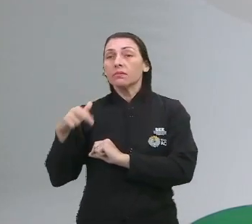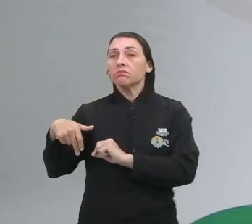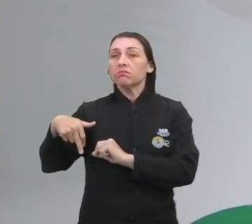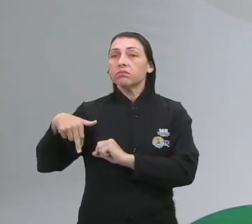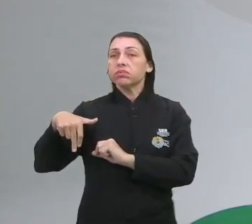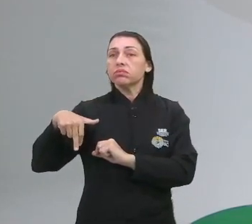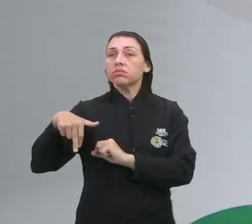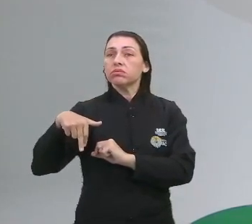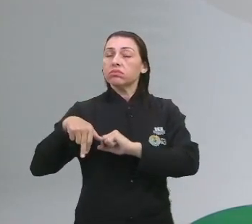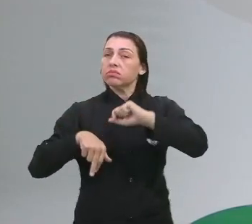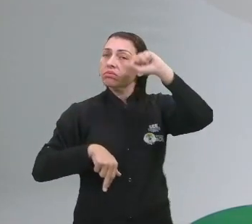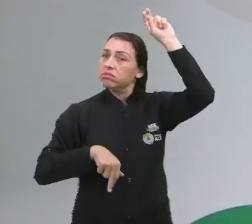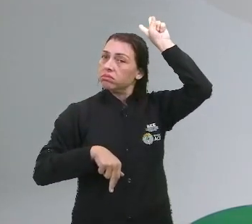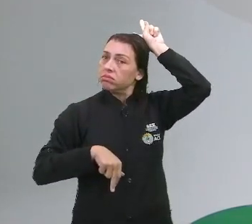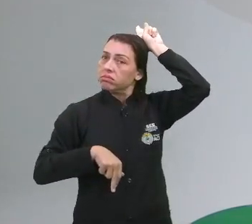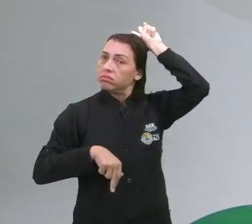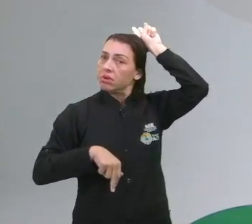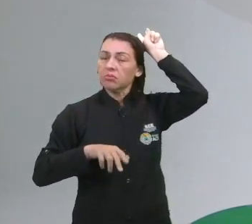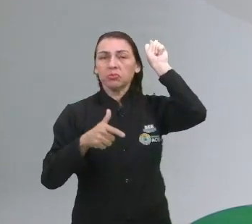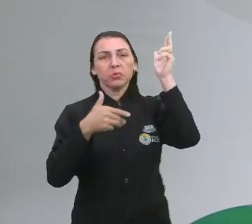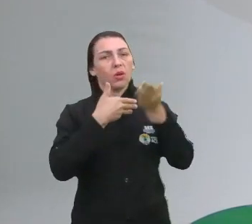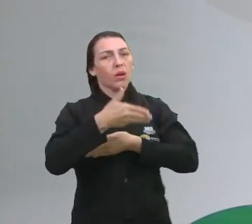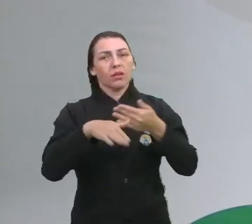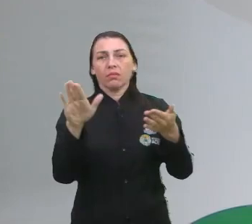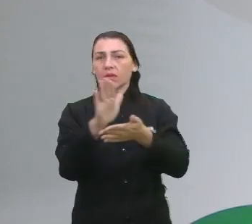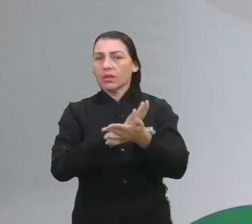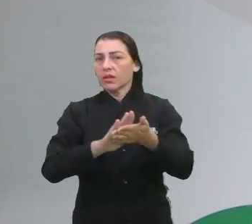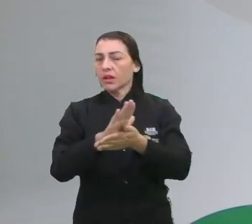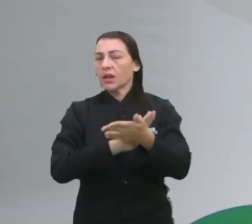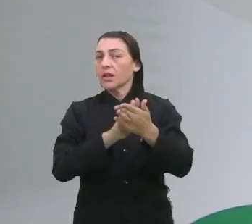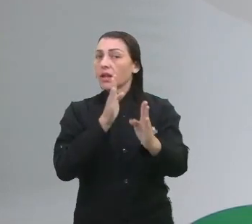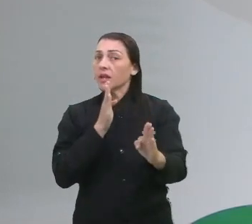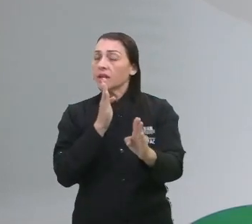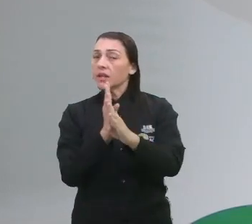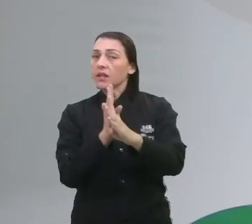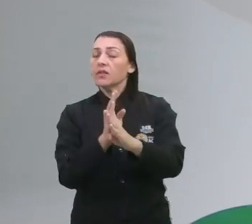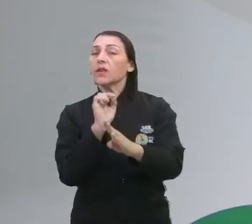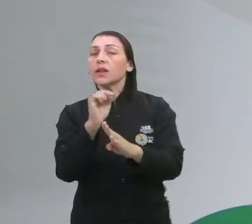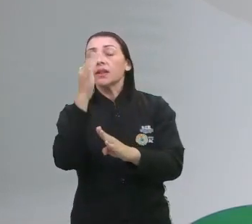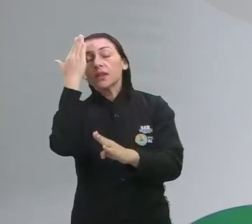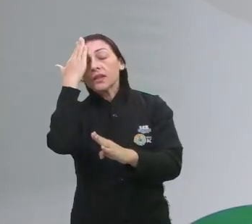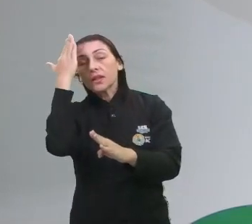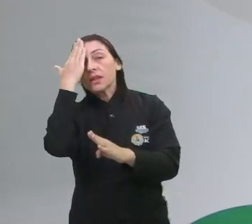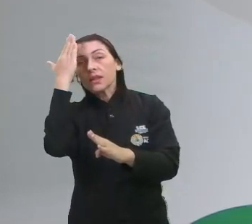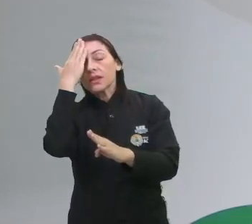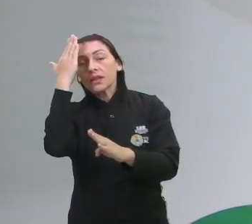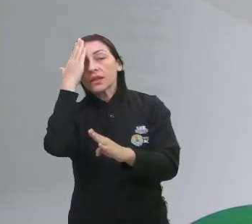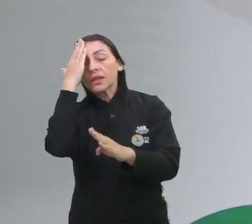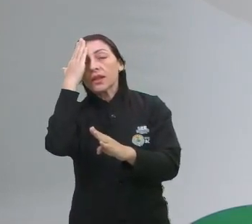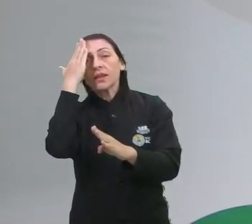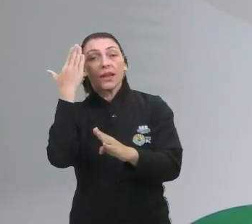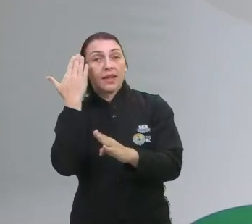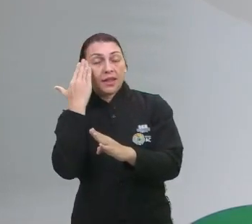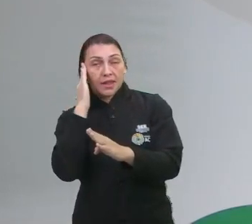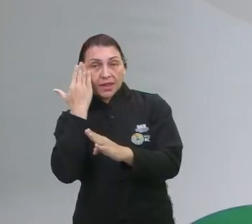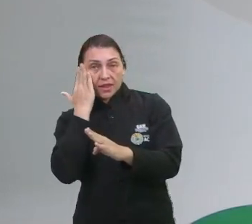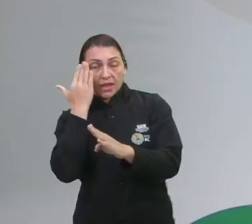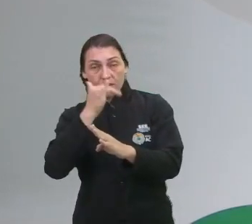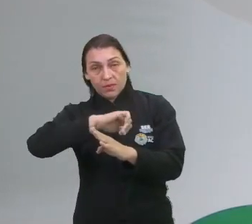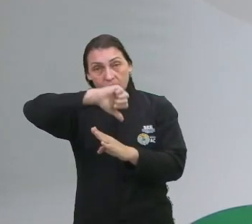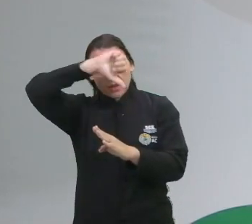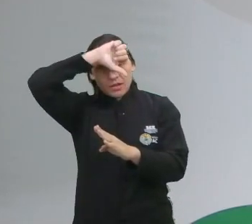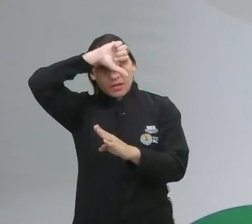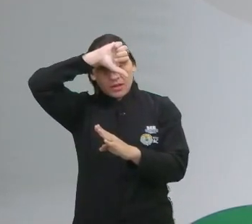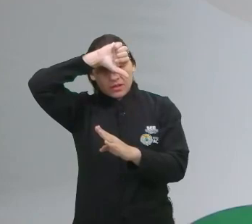de peninha. Não tem nem correlação. Então, identifiquem e entendam que essa interpretação de estereótipo